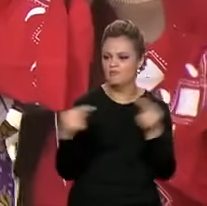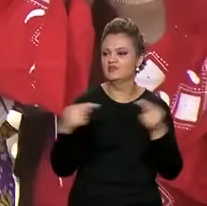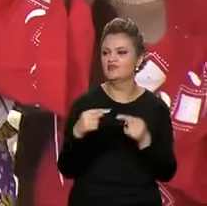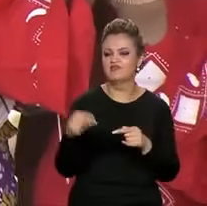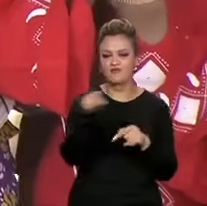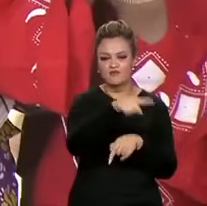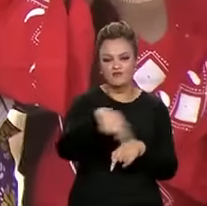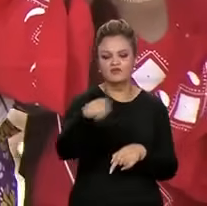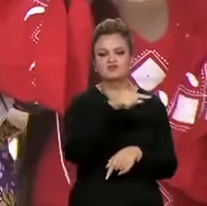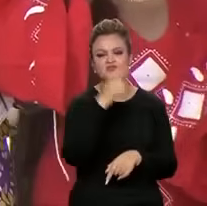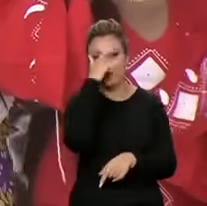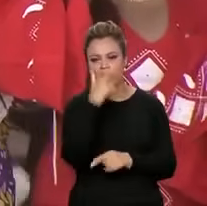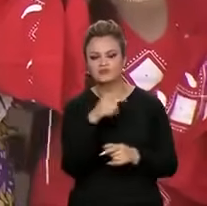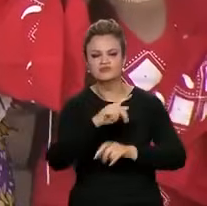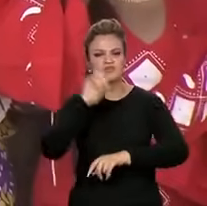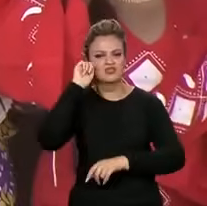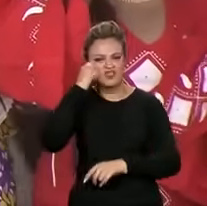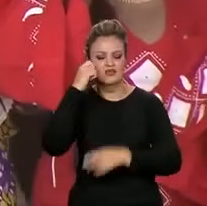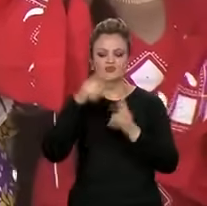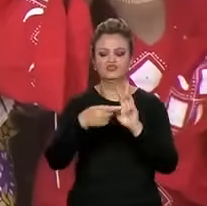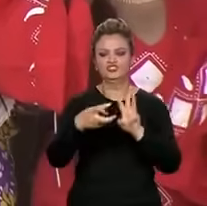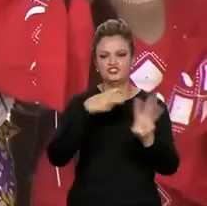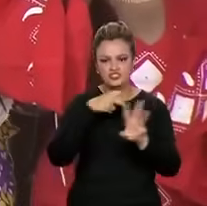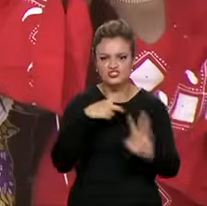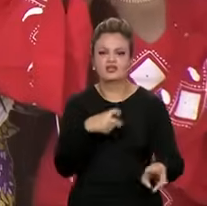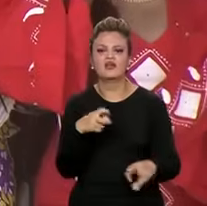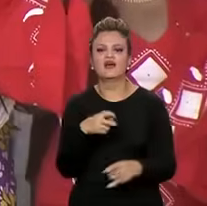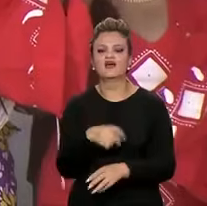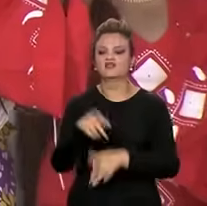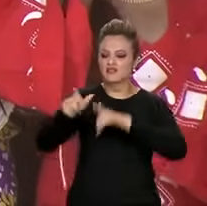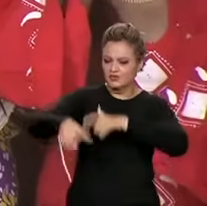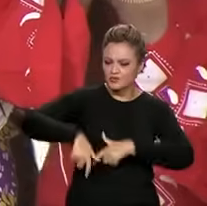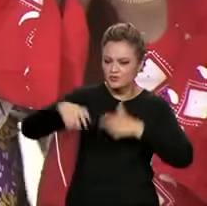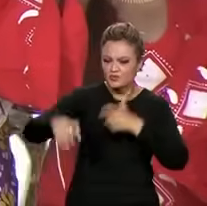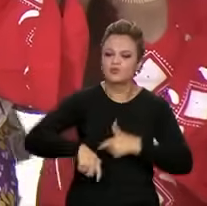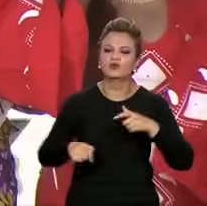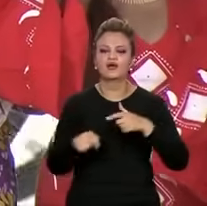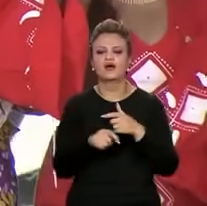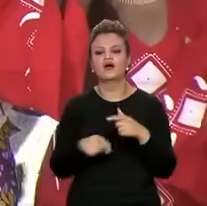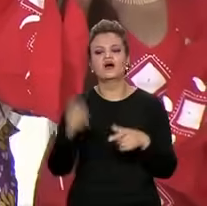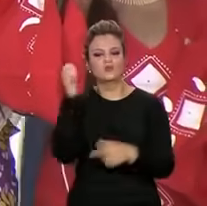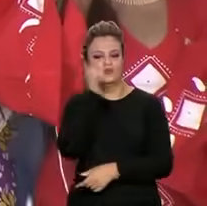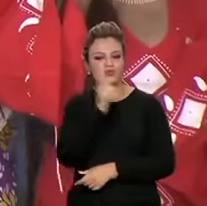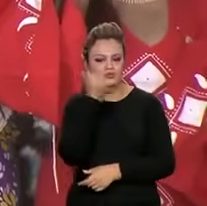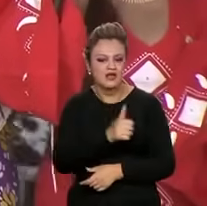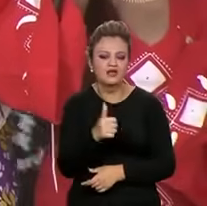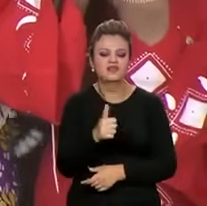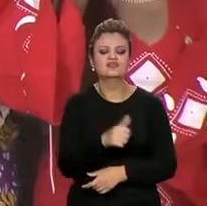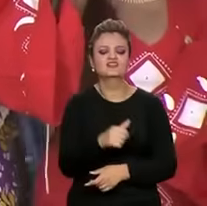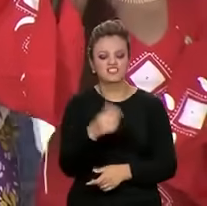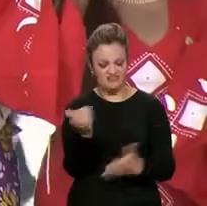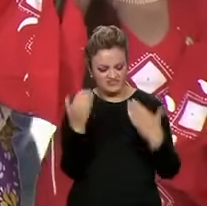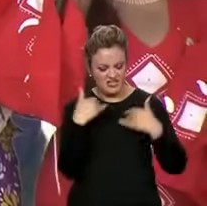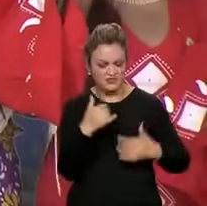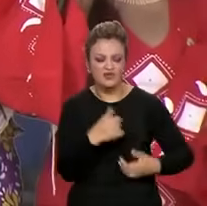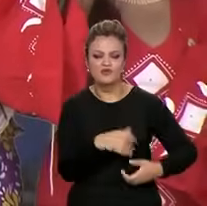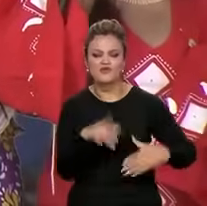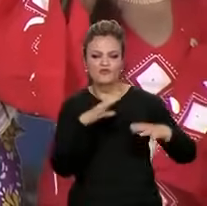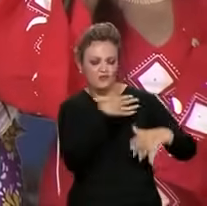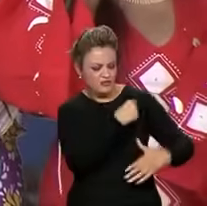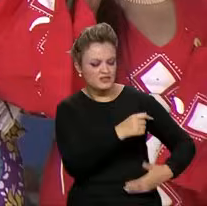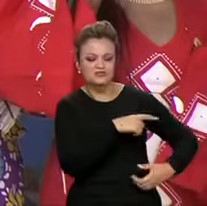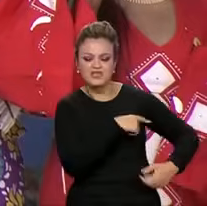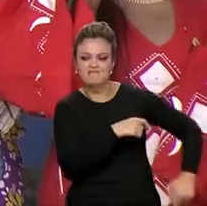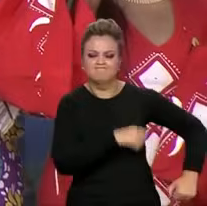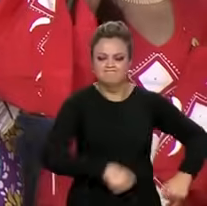o rosto negro o rosto indígena o rosto da agricultora o rosto da mulher que carrega seus filhos nos